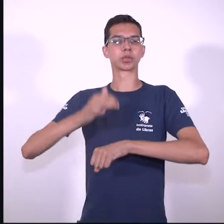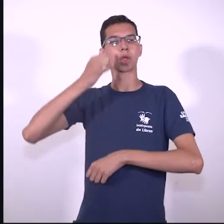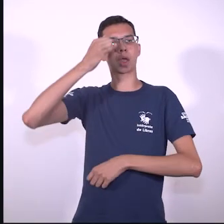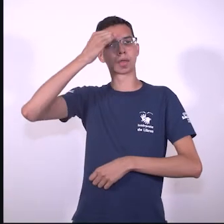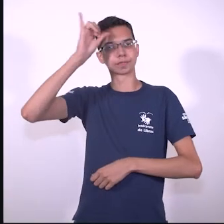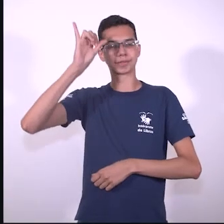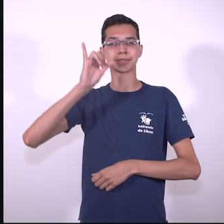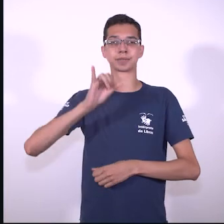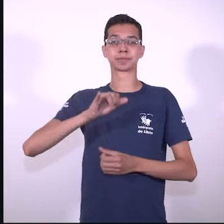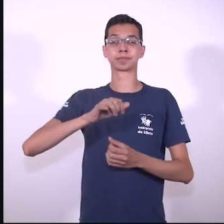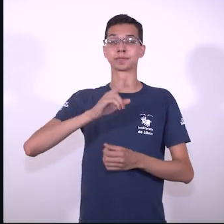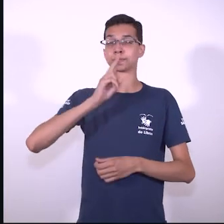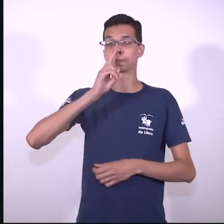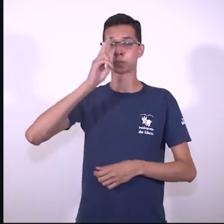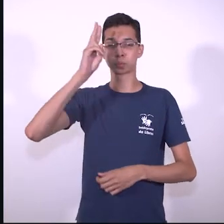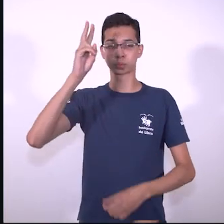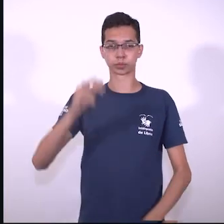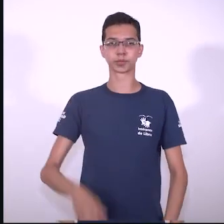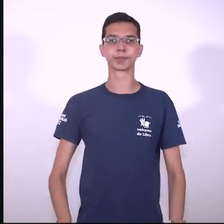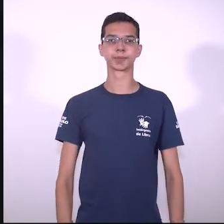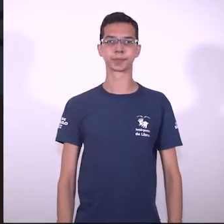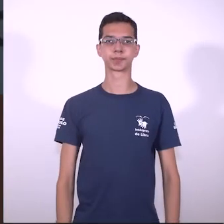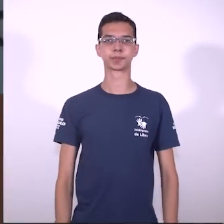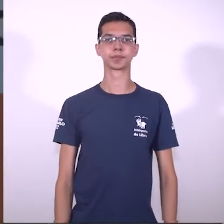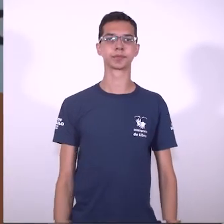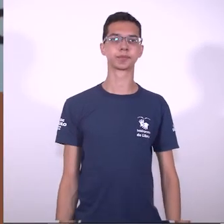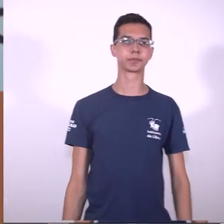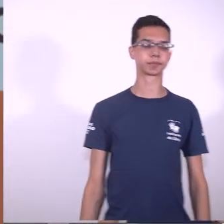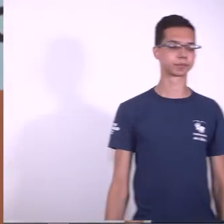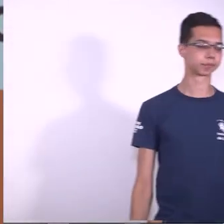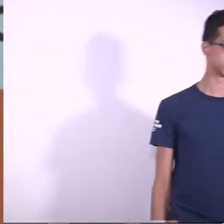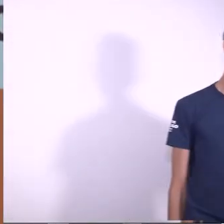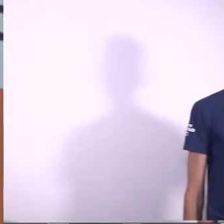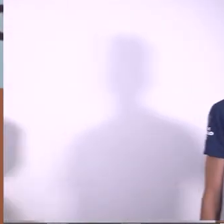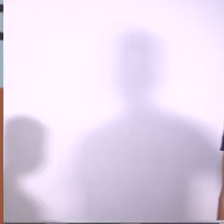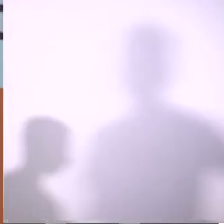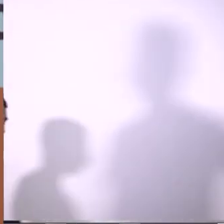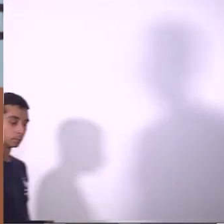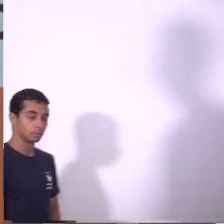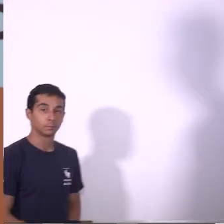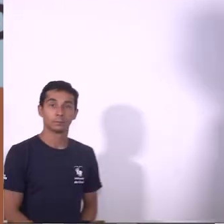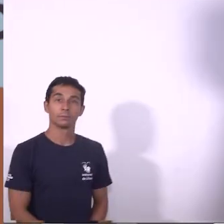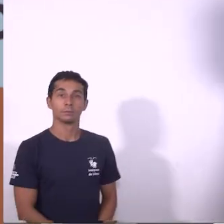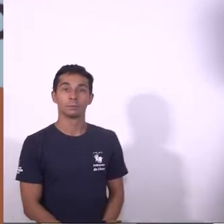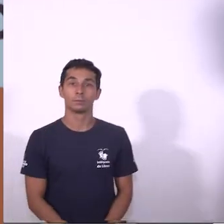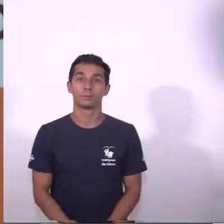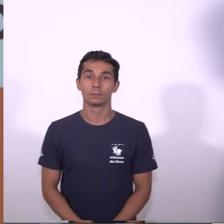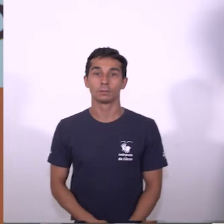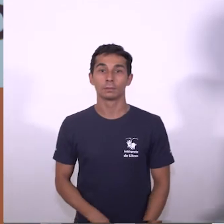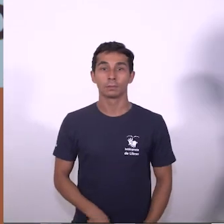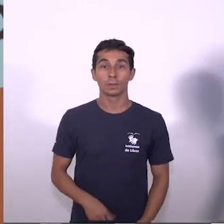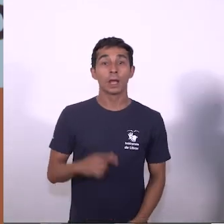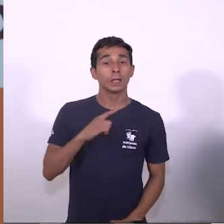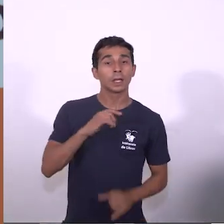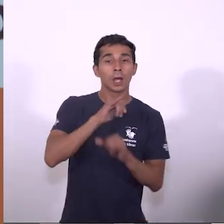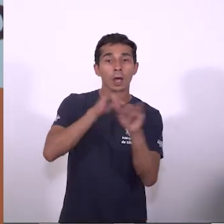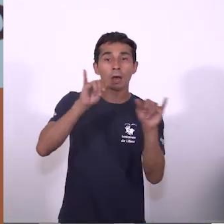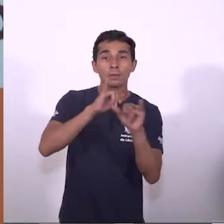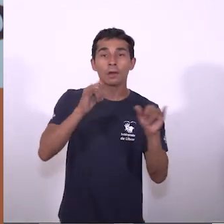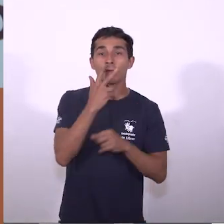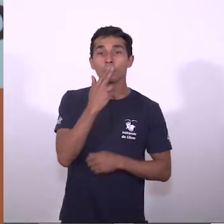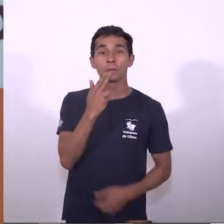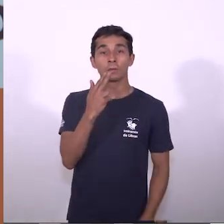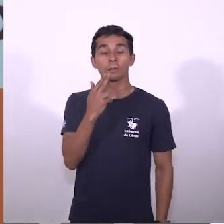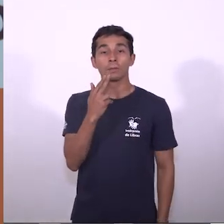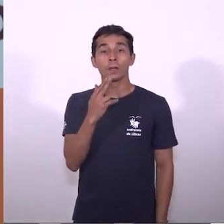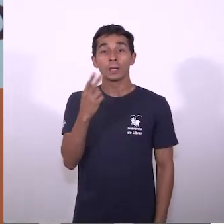Chegou a ser noticiado de que 3 pacientes teriam morrido na UPA de Hermelino Matarazzo